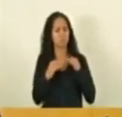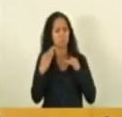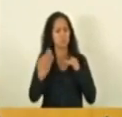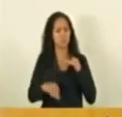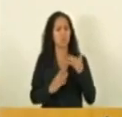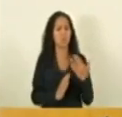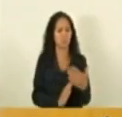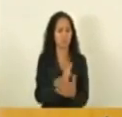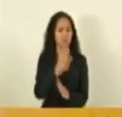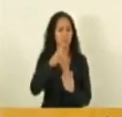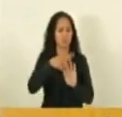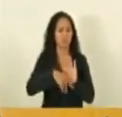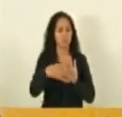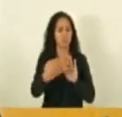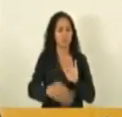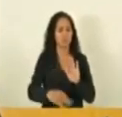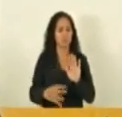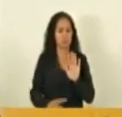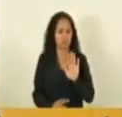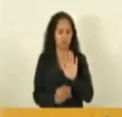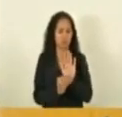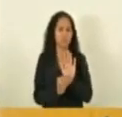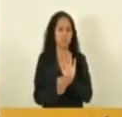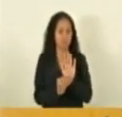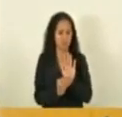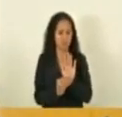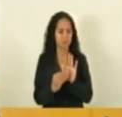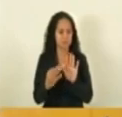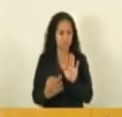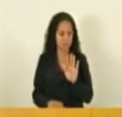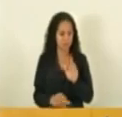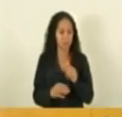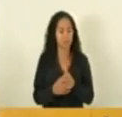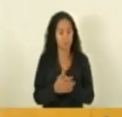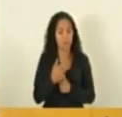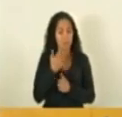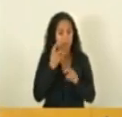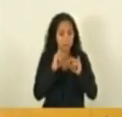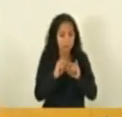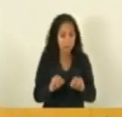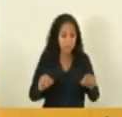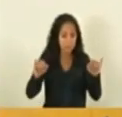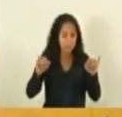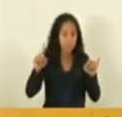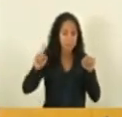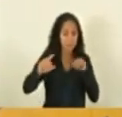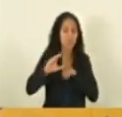aprovação do projeto com a emenda. Sendo assim, eu relato